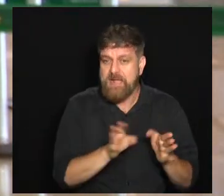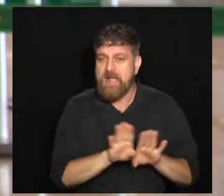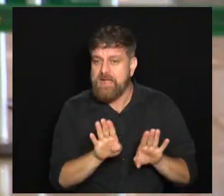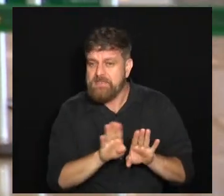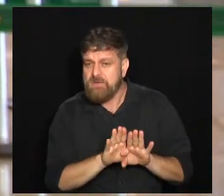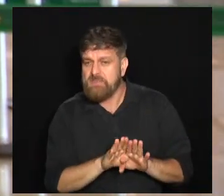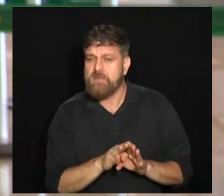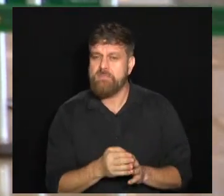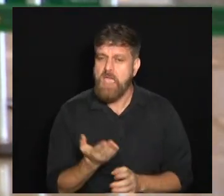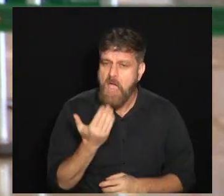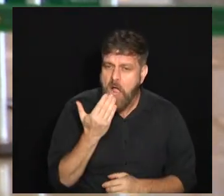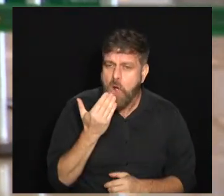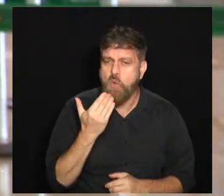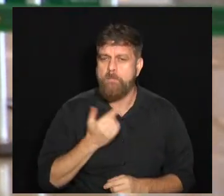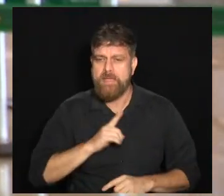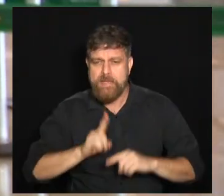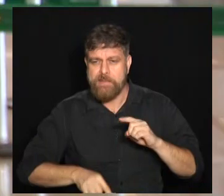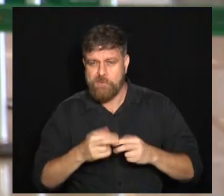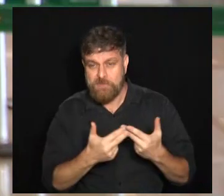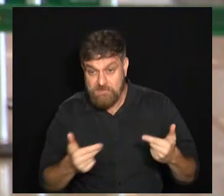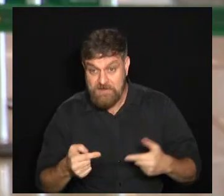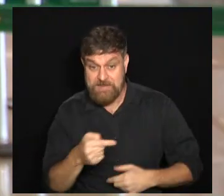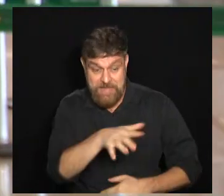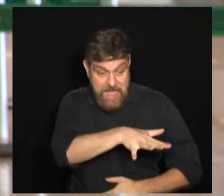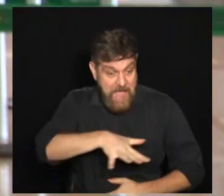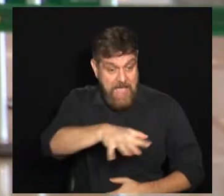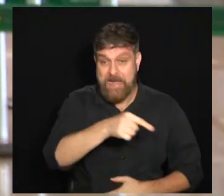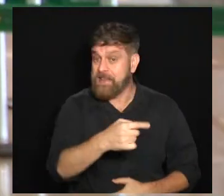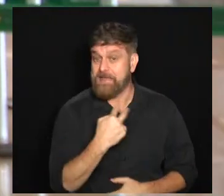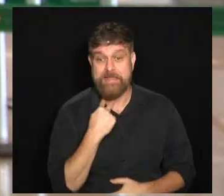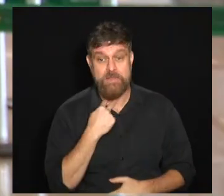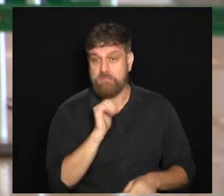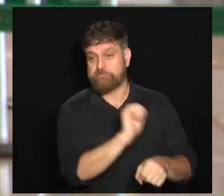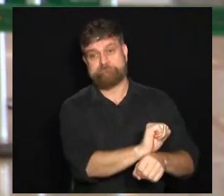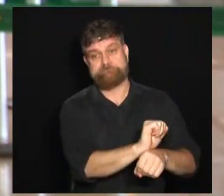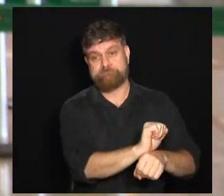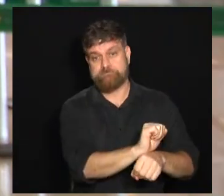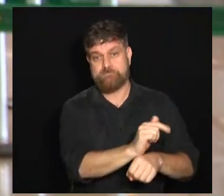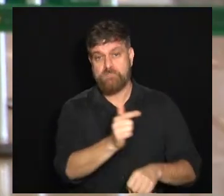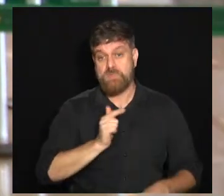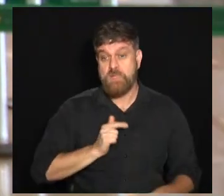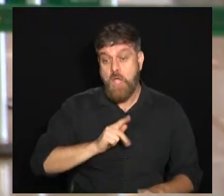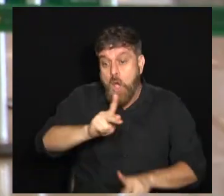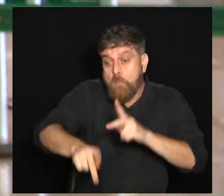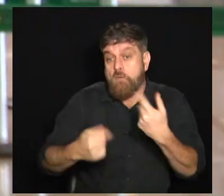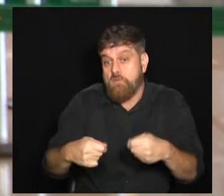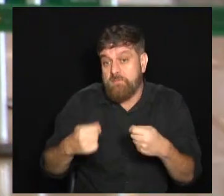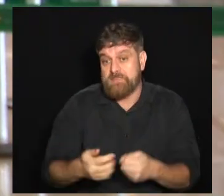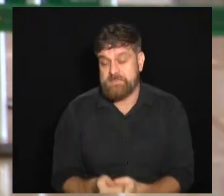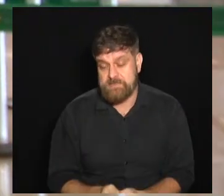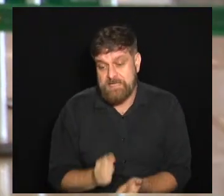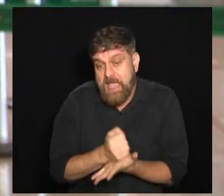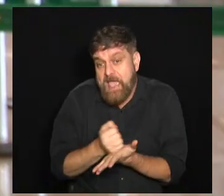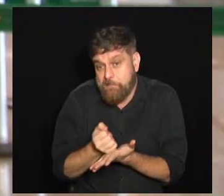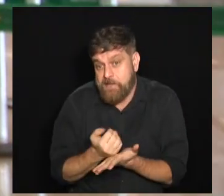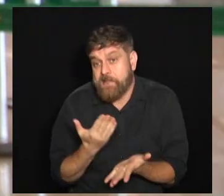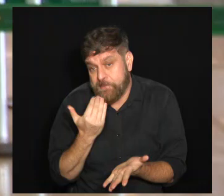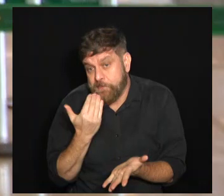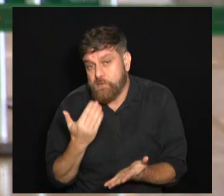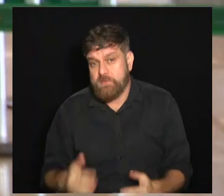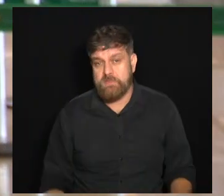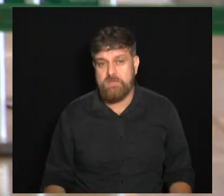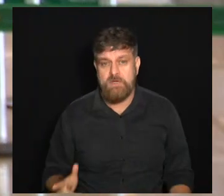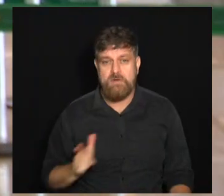existem áreas do aeroporto que são essenciais, que não podem parar, inclusive para abastecimento da população, né? Mas a diminuição